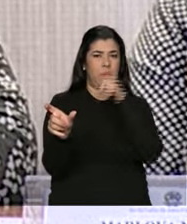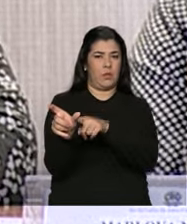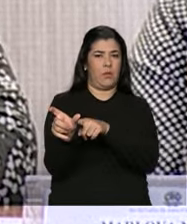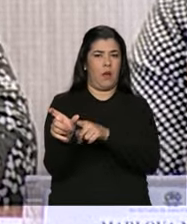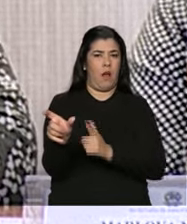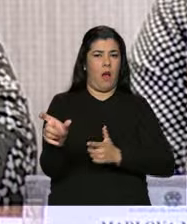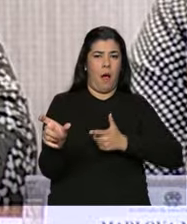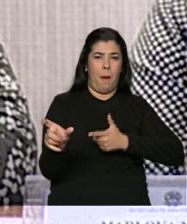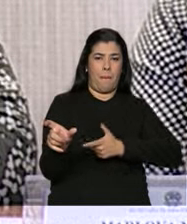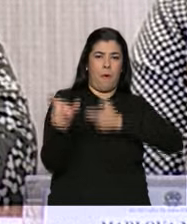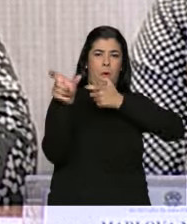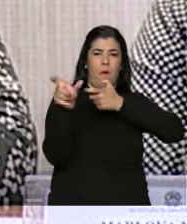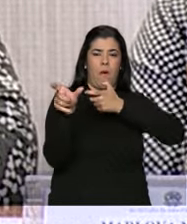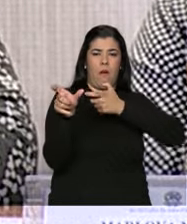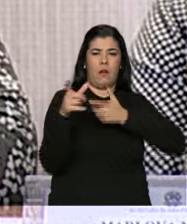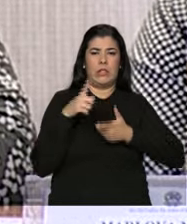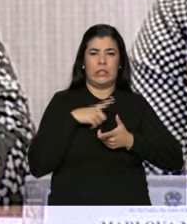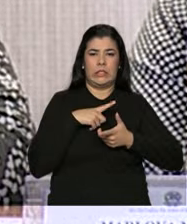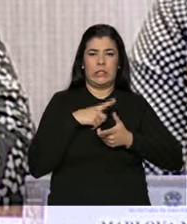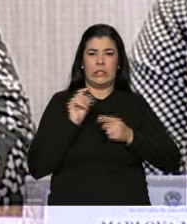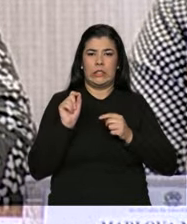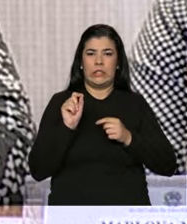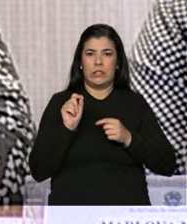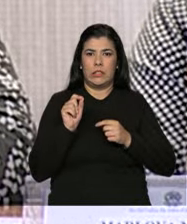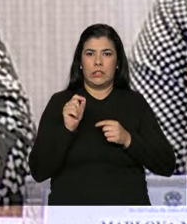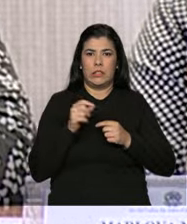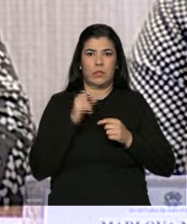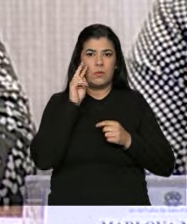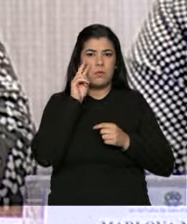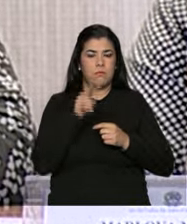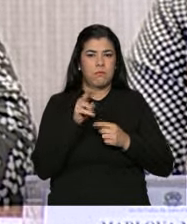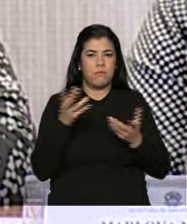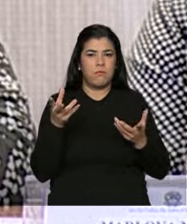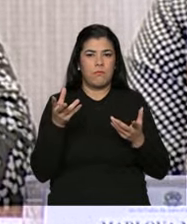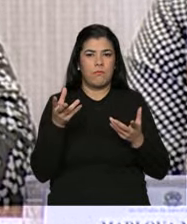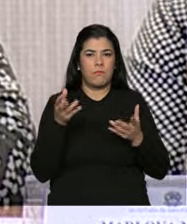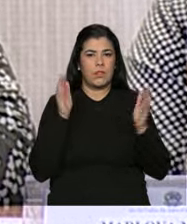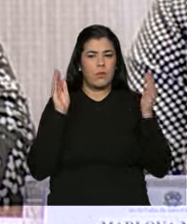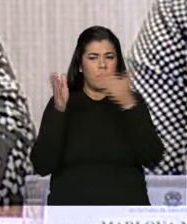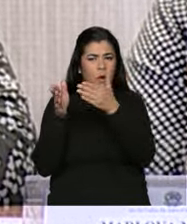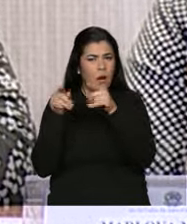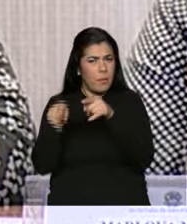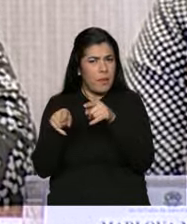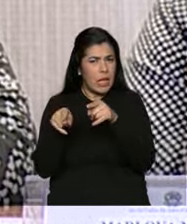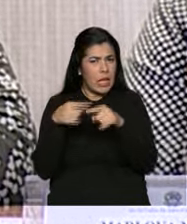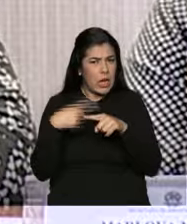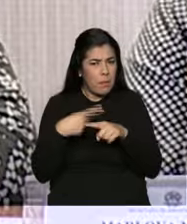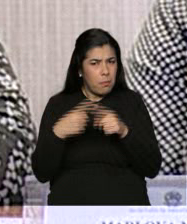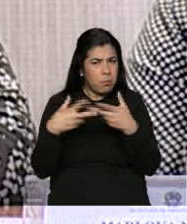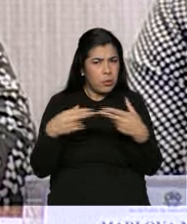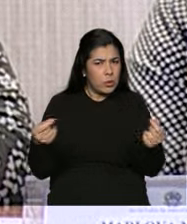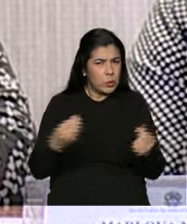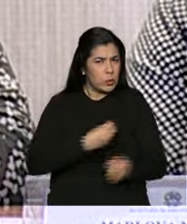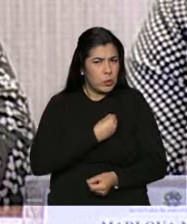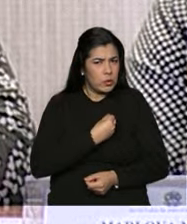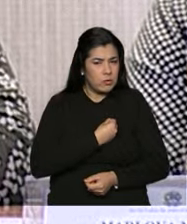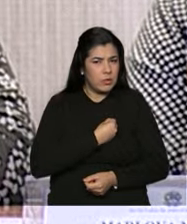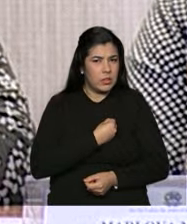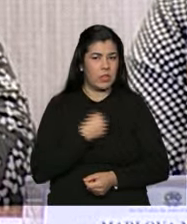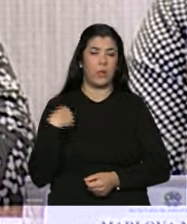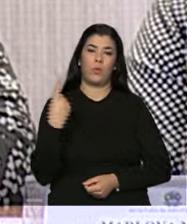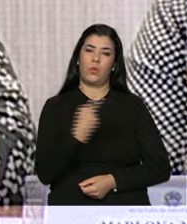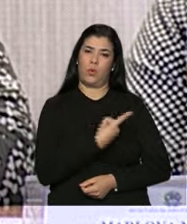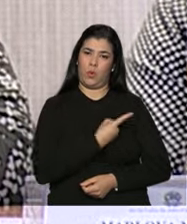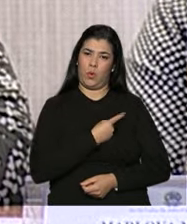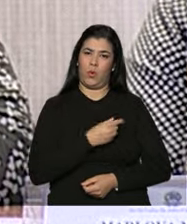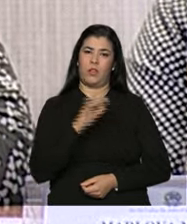um gatilho, ela é direcionada, mas também não é direcionada. Então nós nós enquanto flaxo